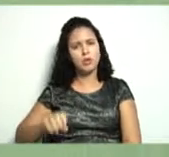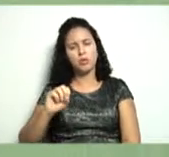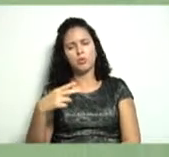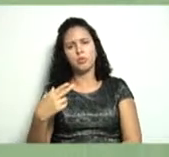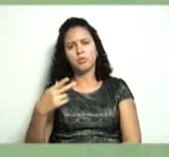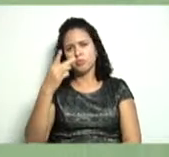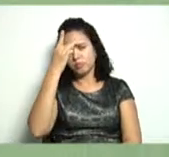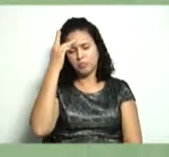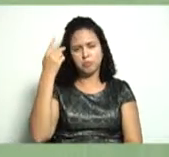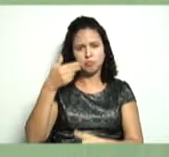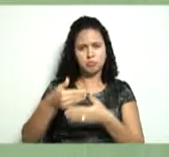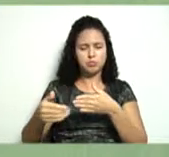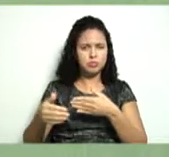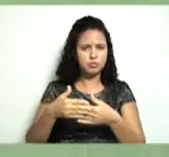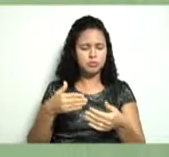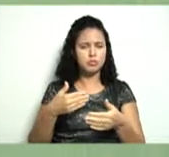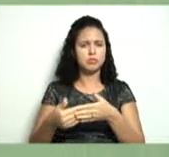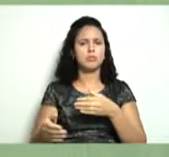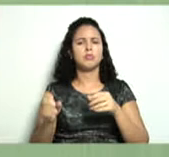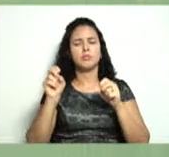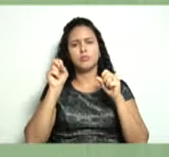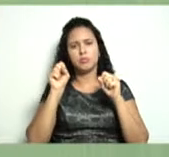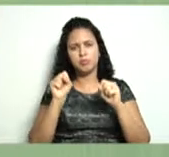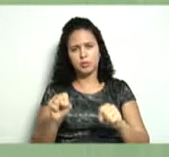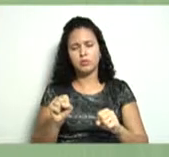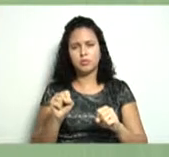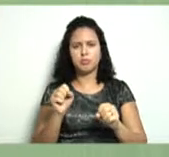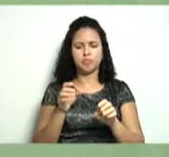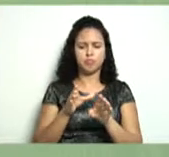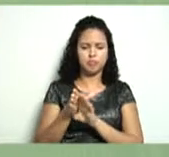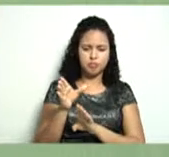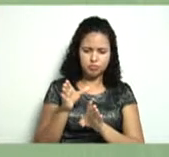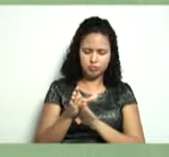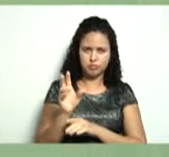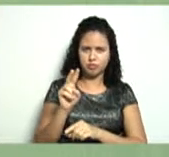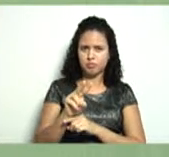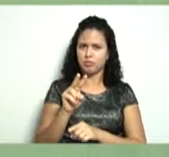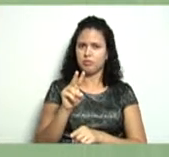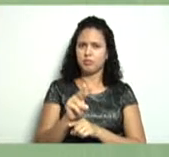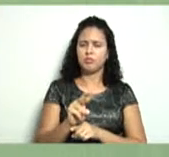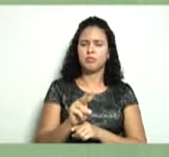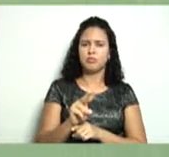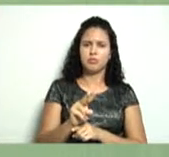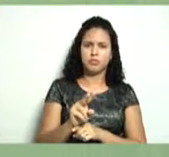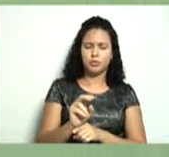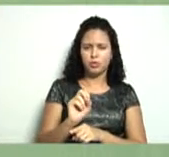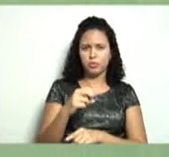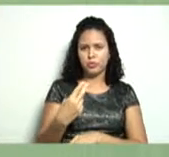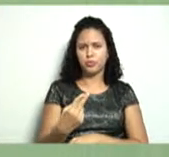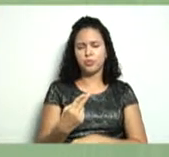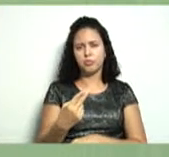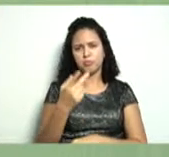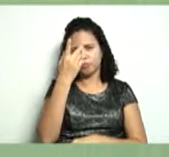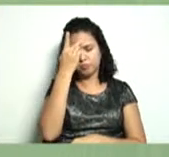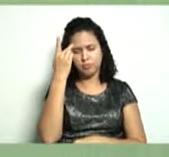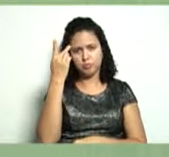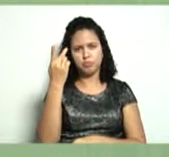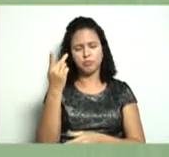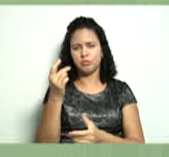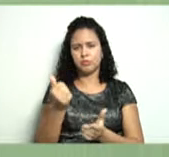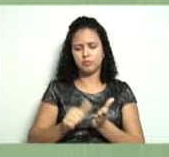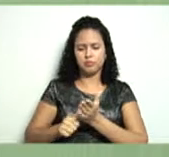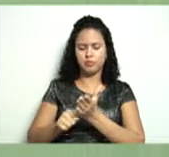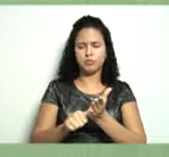da administração, qualquer pessoa do Conselho Fiscal ou então qualquer um dos